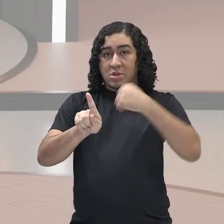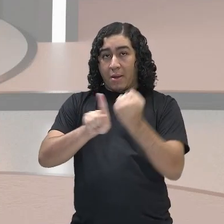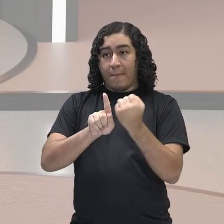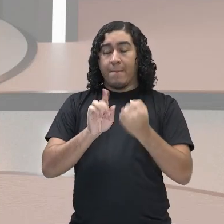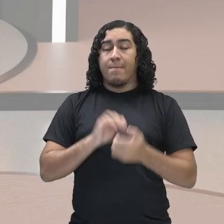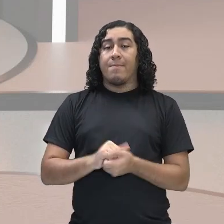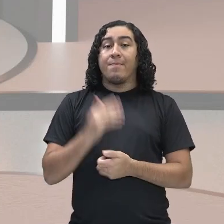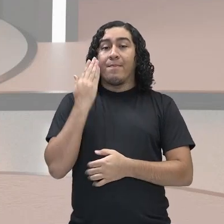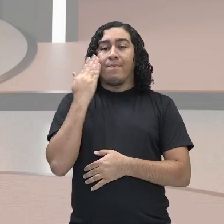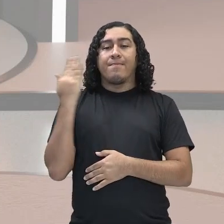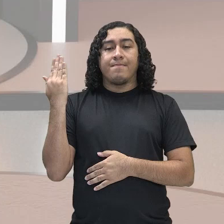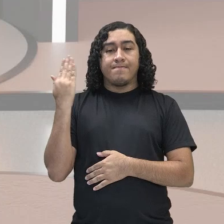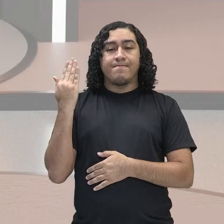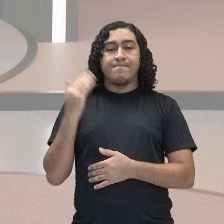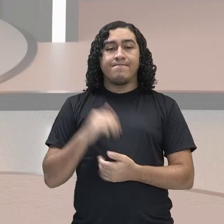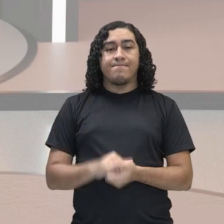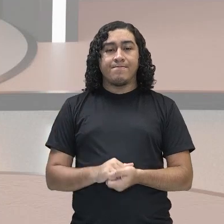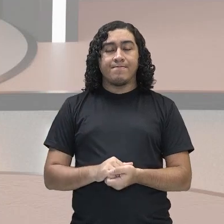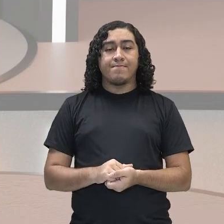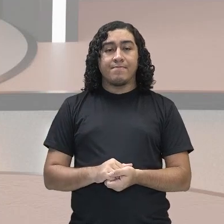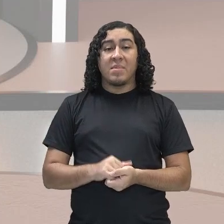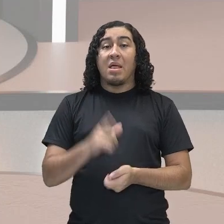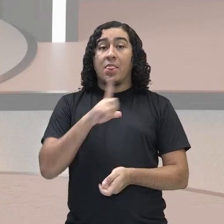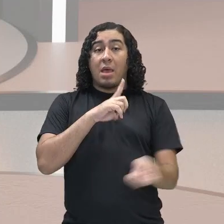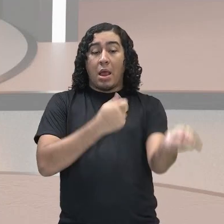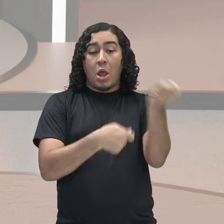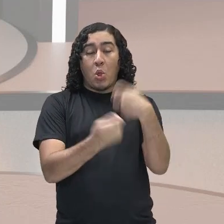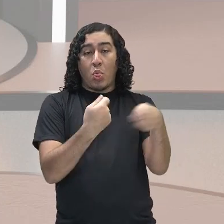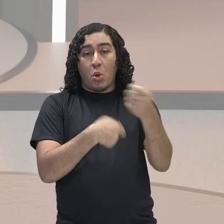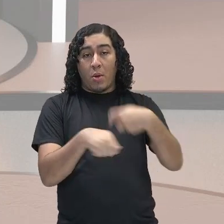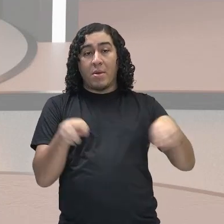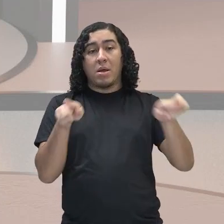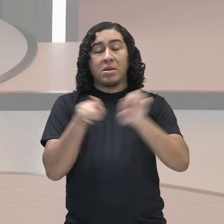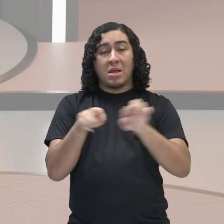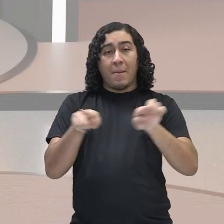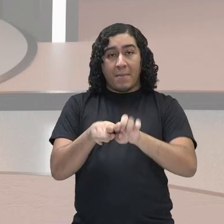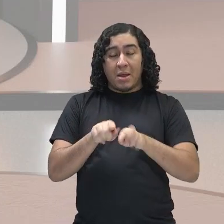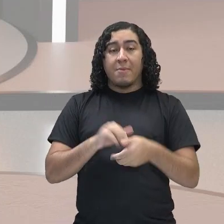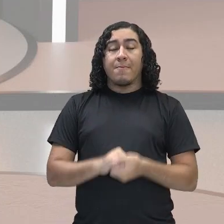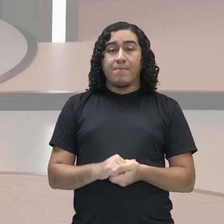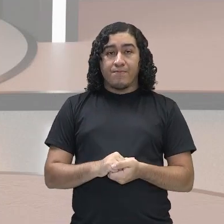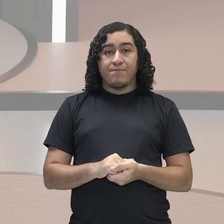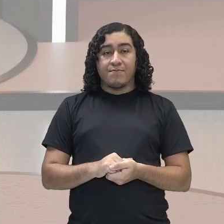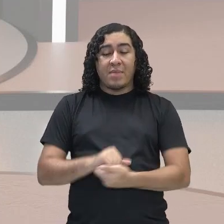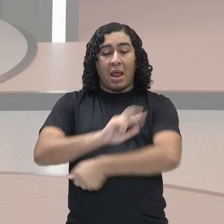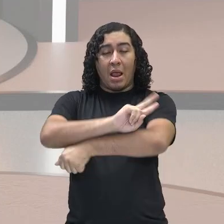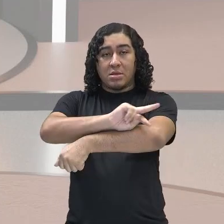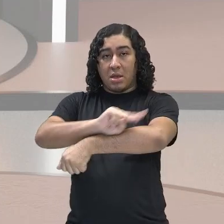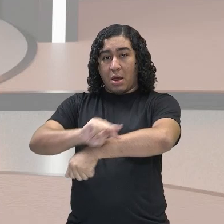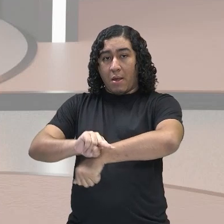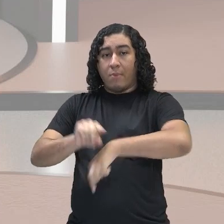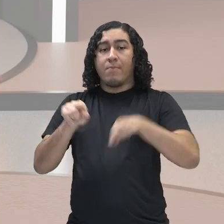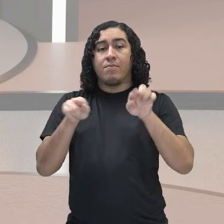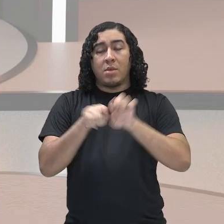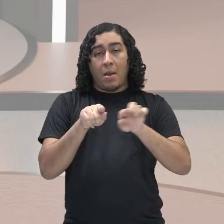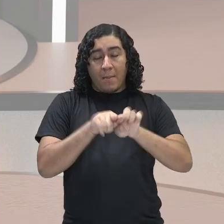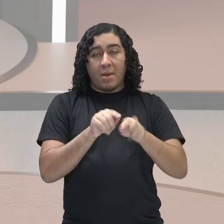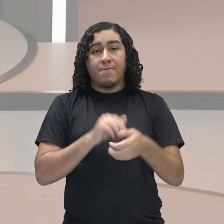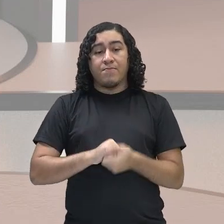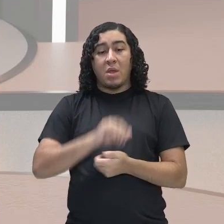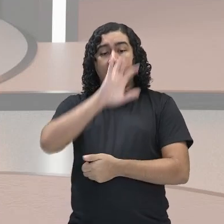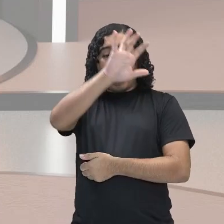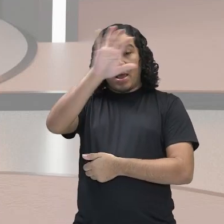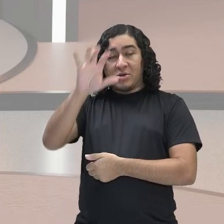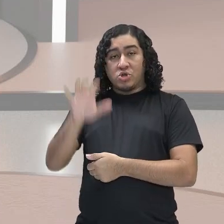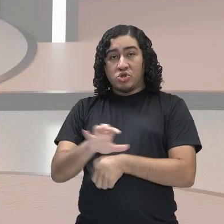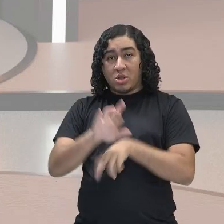Olha aqui, nós temos desigualdade econômica, temos desigualdade racial, temos também